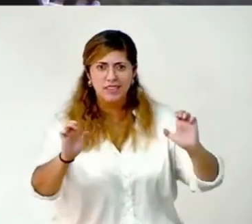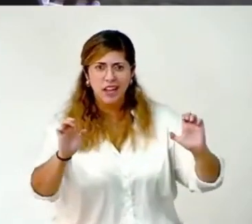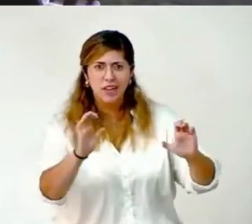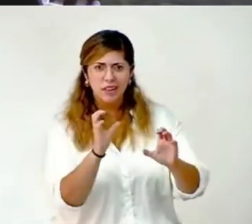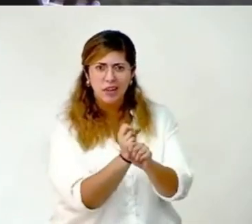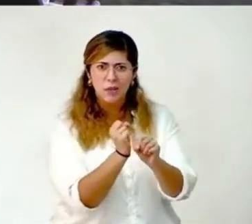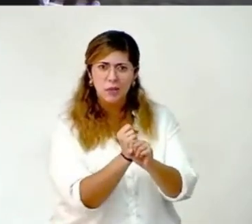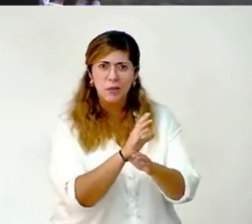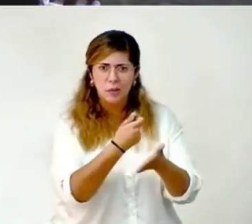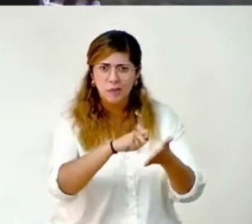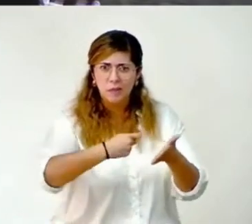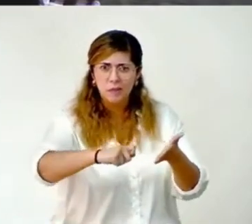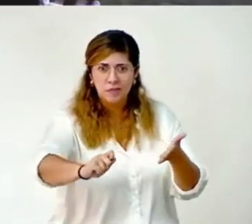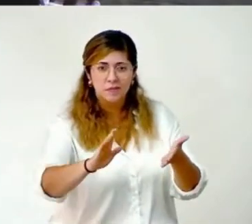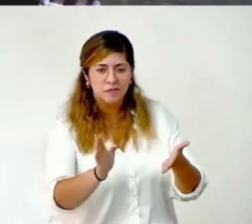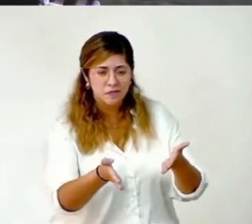evangelistas.